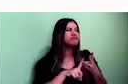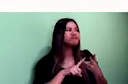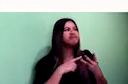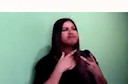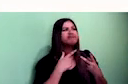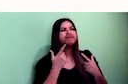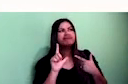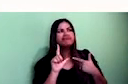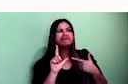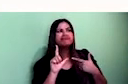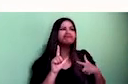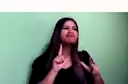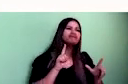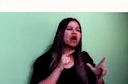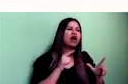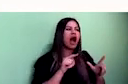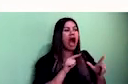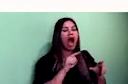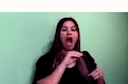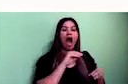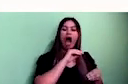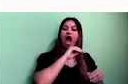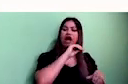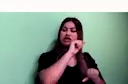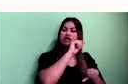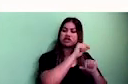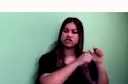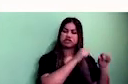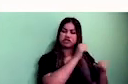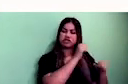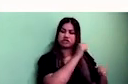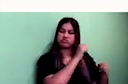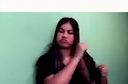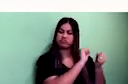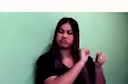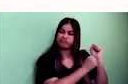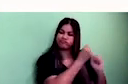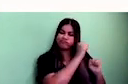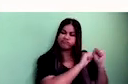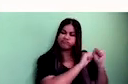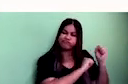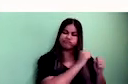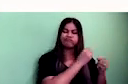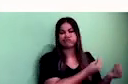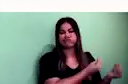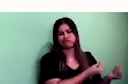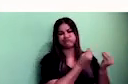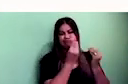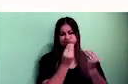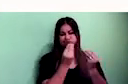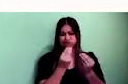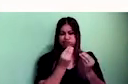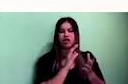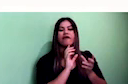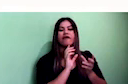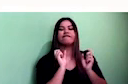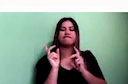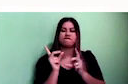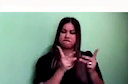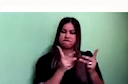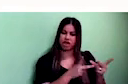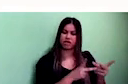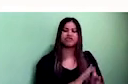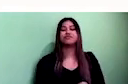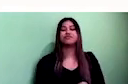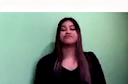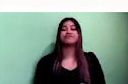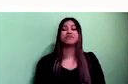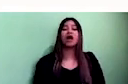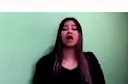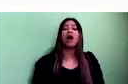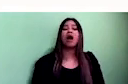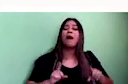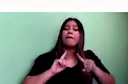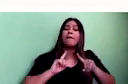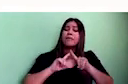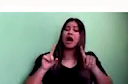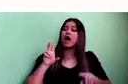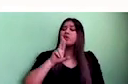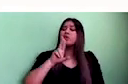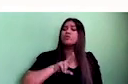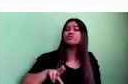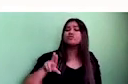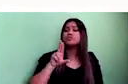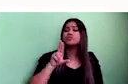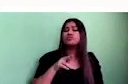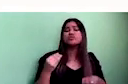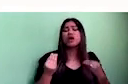Então, aqui, como a gente pode usar? A gente pode usar em spray, que é um spray tradicional, né? Vendido assim mesmo,